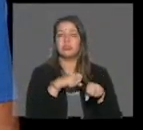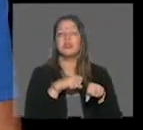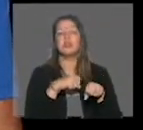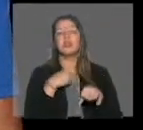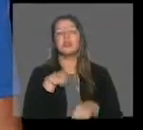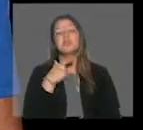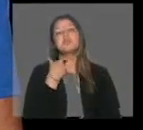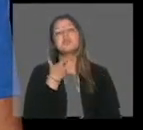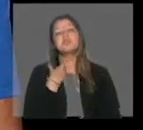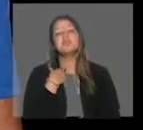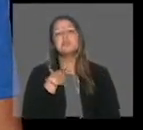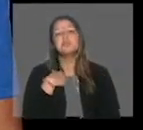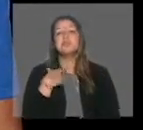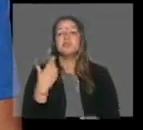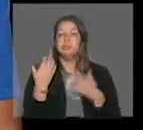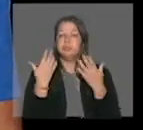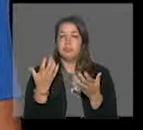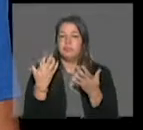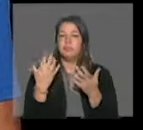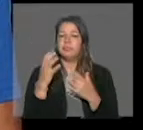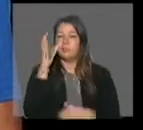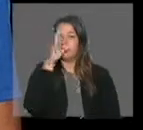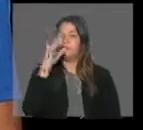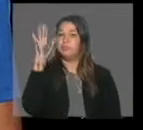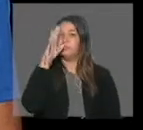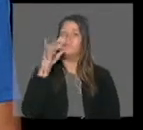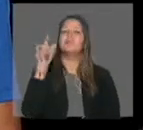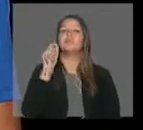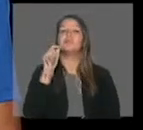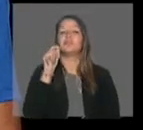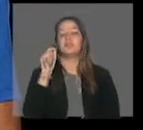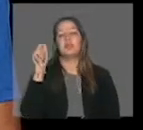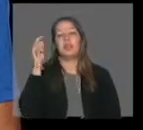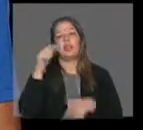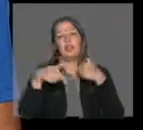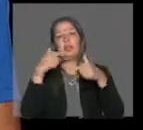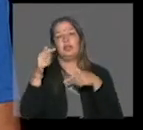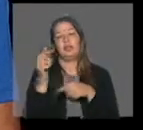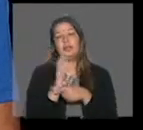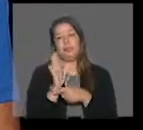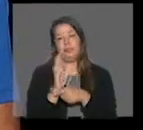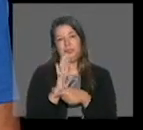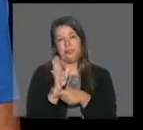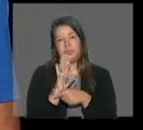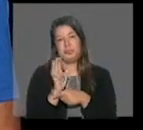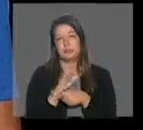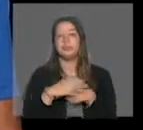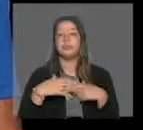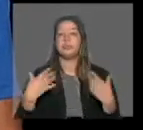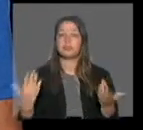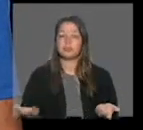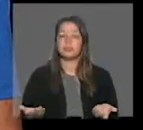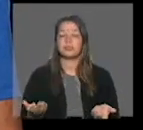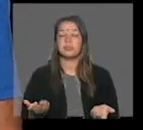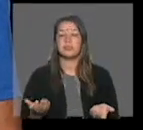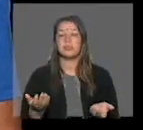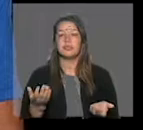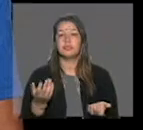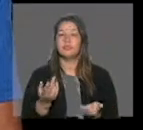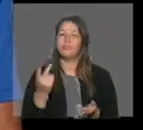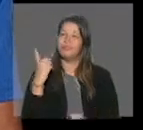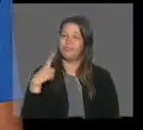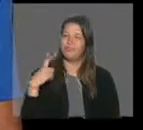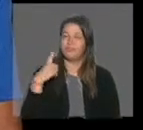curso, eu já desejava seguir o meu sonho, que era trabalhar com audiovisual, ser cineasta.